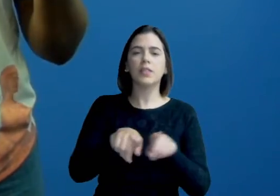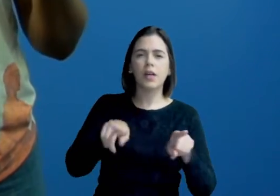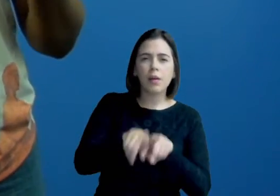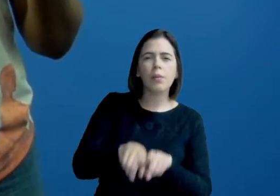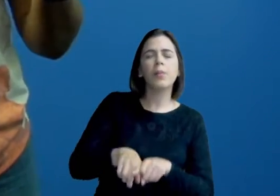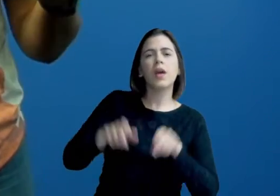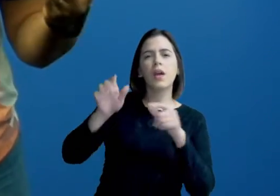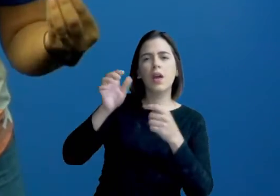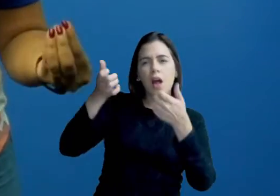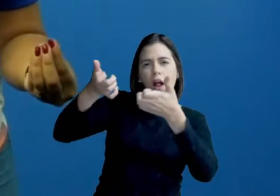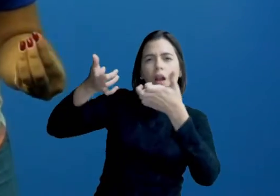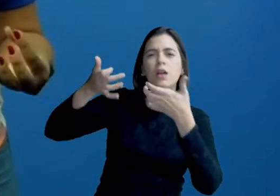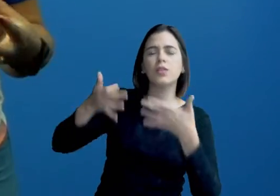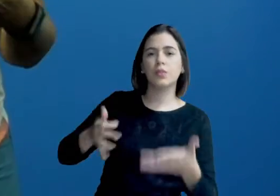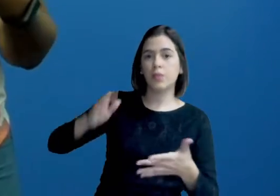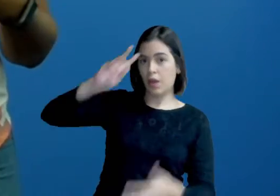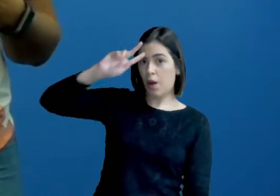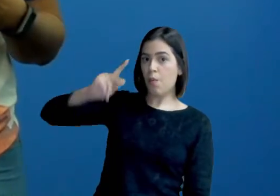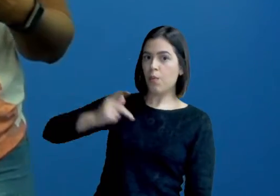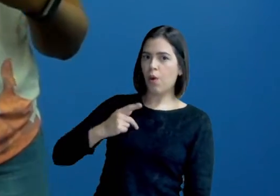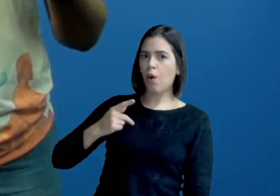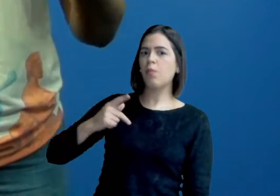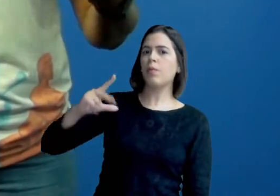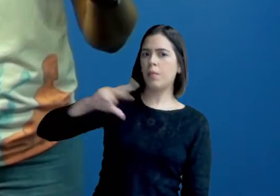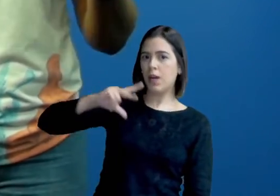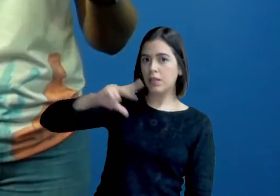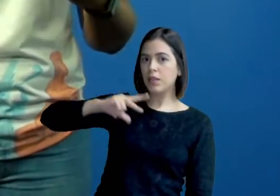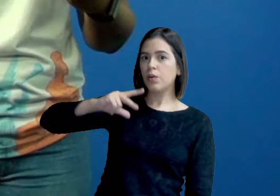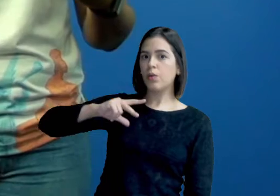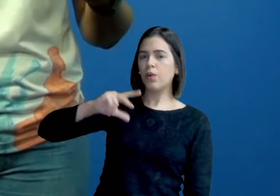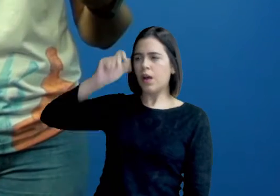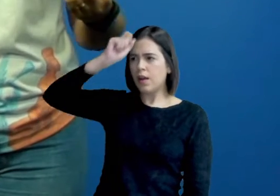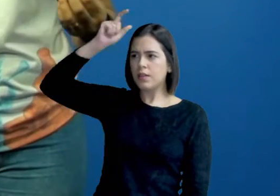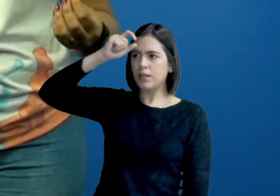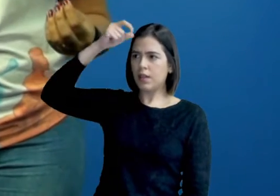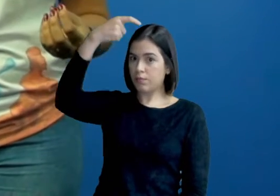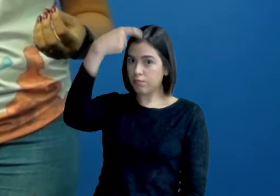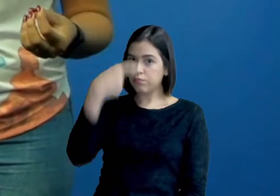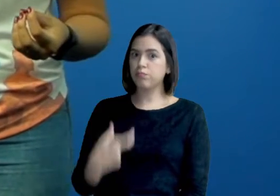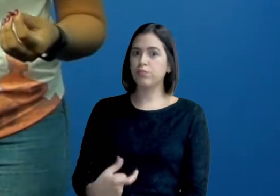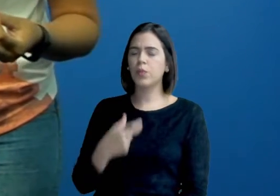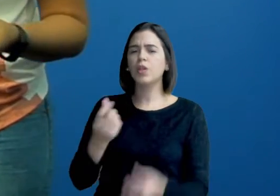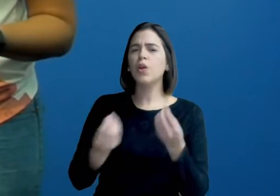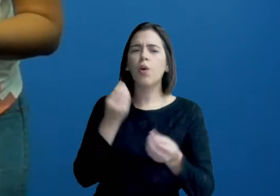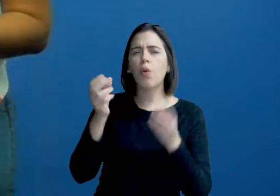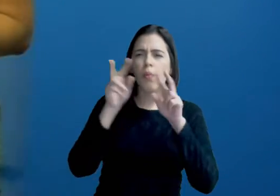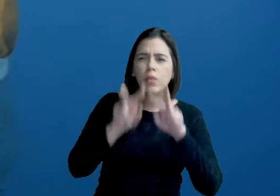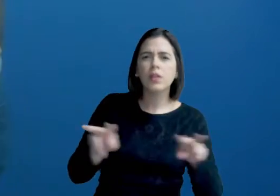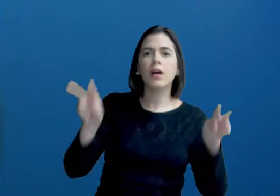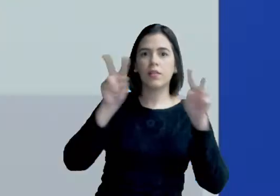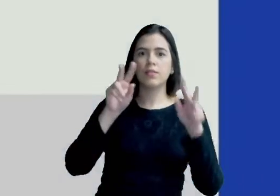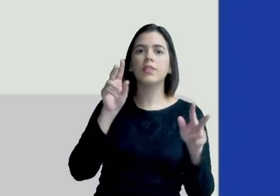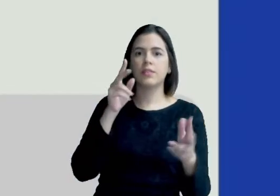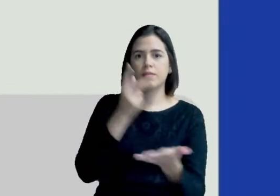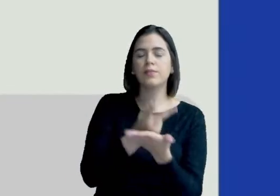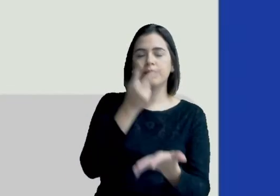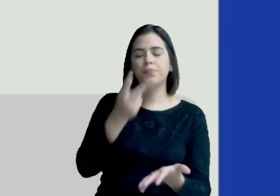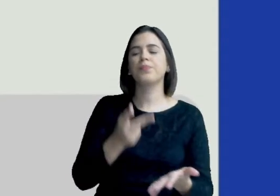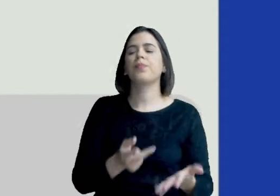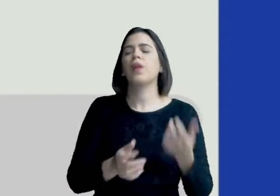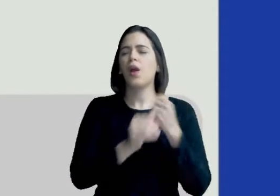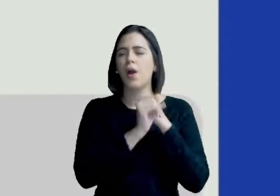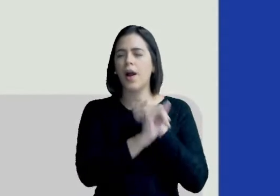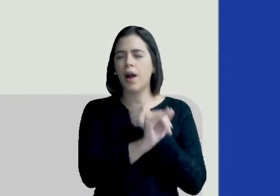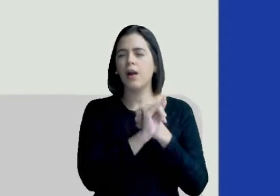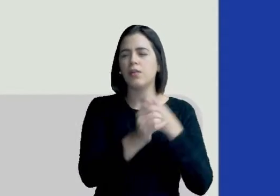entonação, muitas vezes pessoal, do autor, de como ele está vendo aquele determinado acontecimento. La